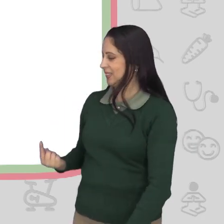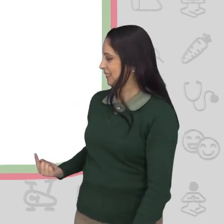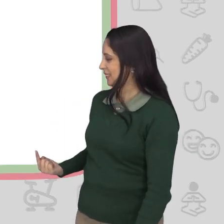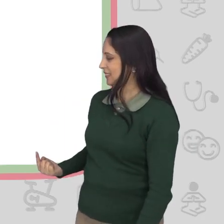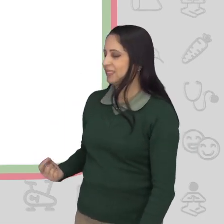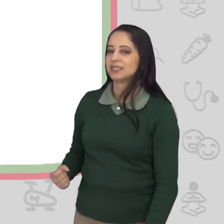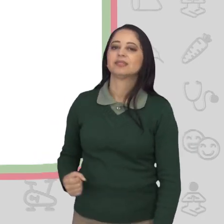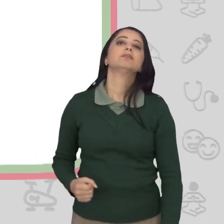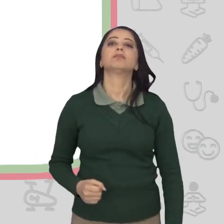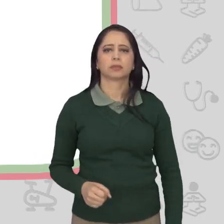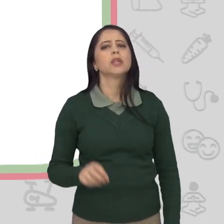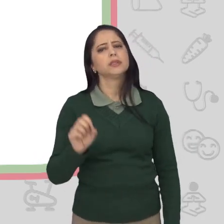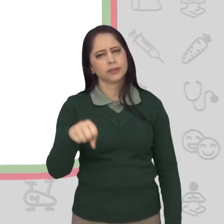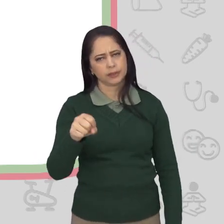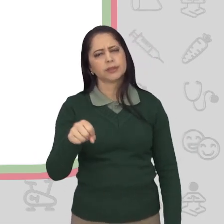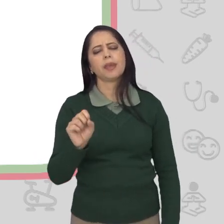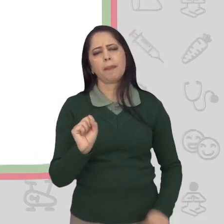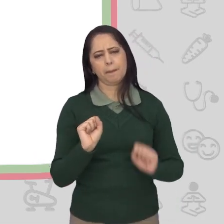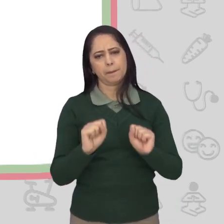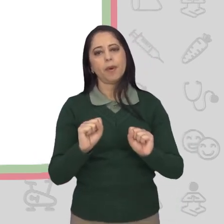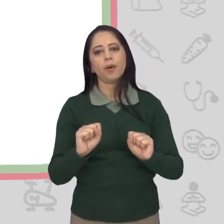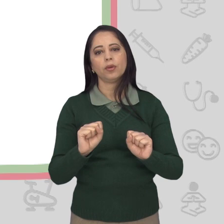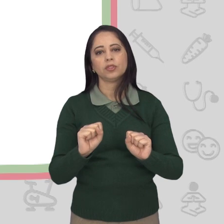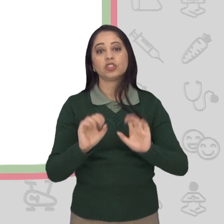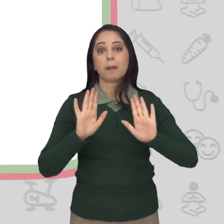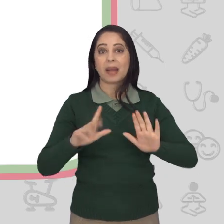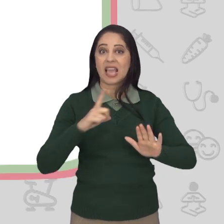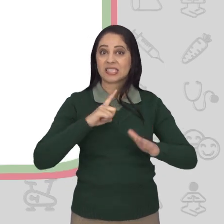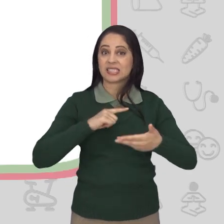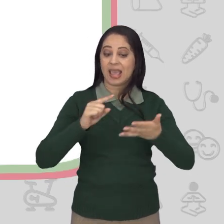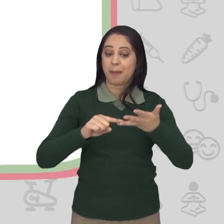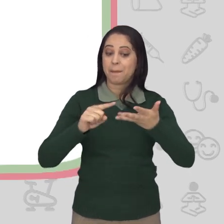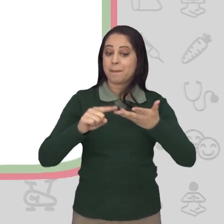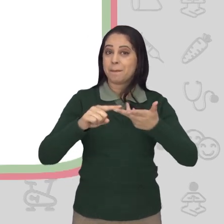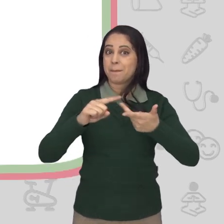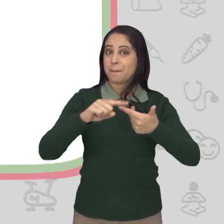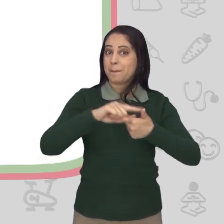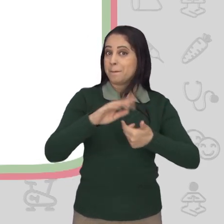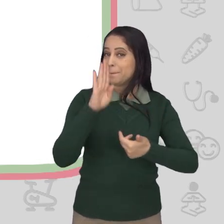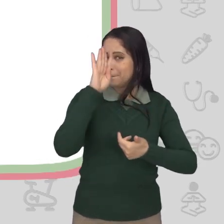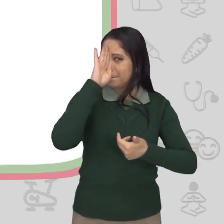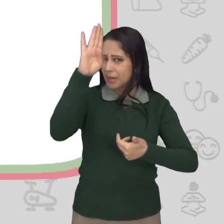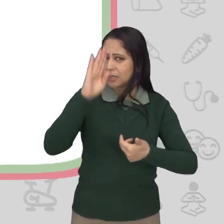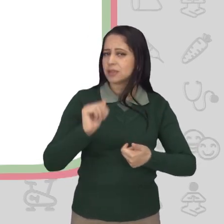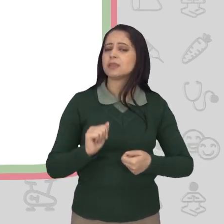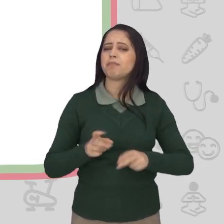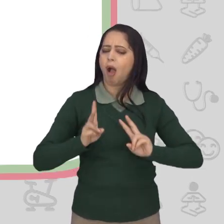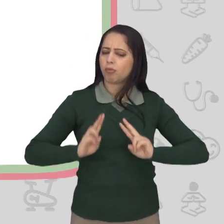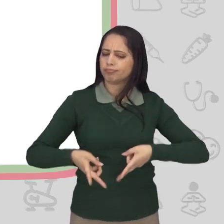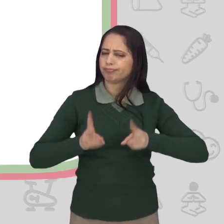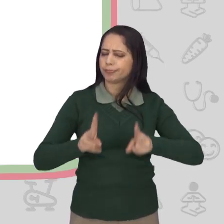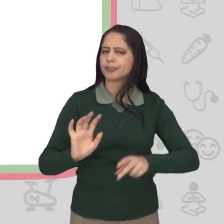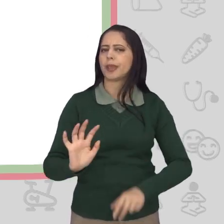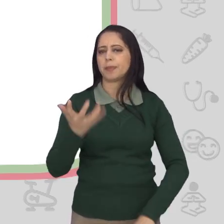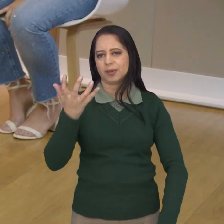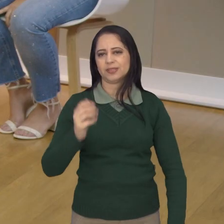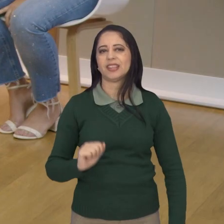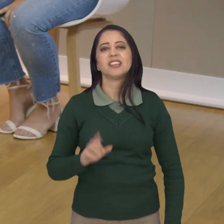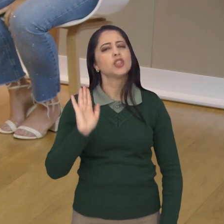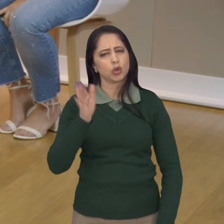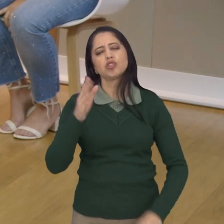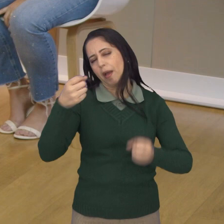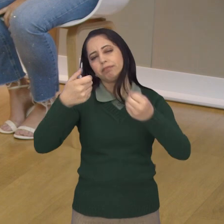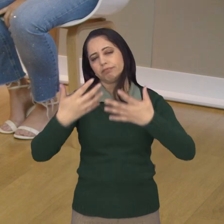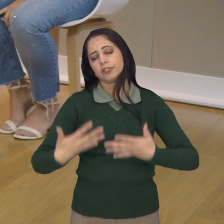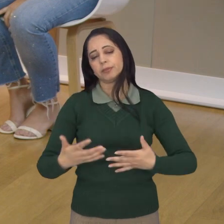Ponte. Certo, qualquer alimento pode, mas a gente tem alguns principais que eles são mais prevalentes, né? Que é o que a gente viu